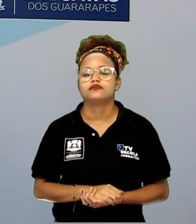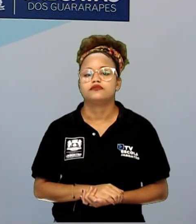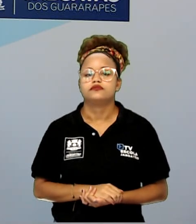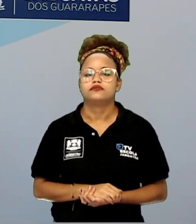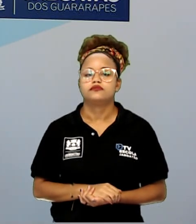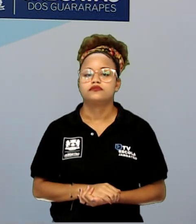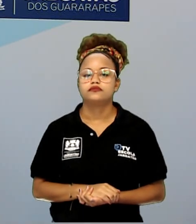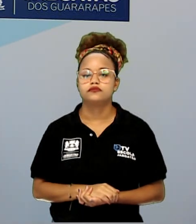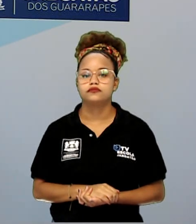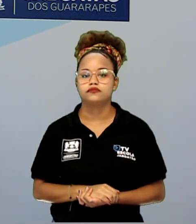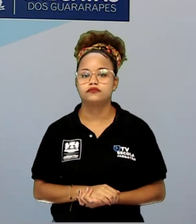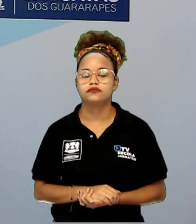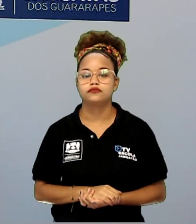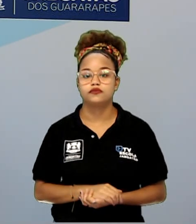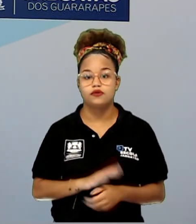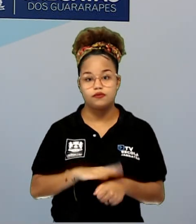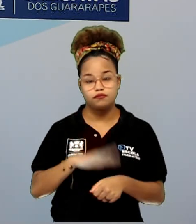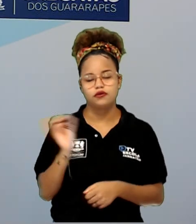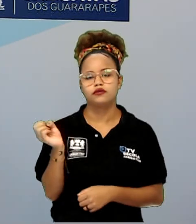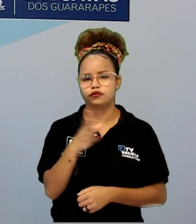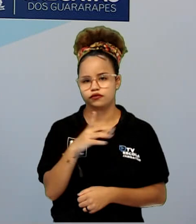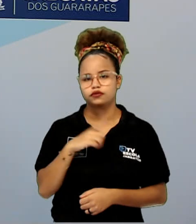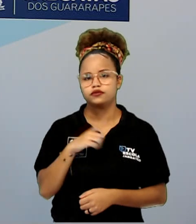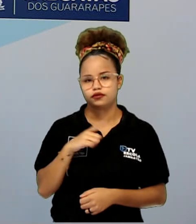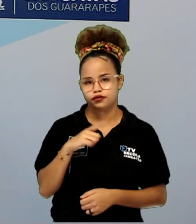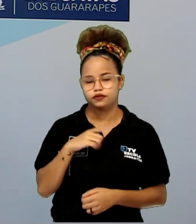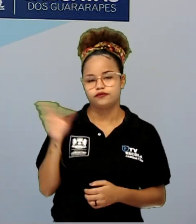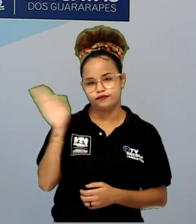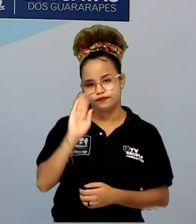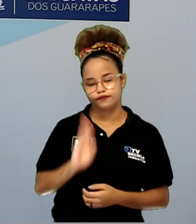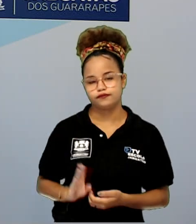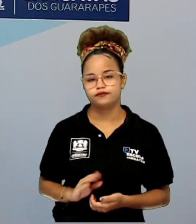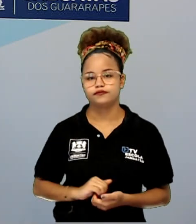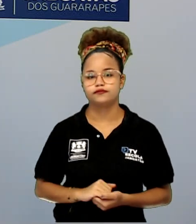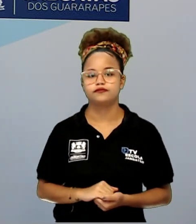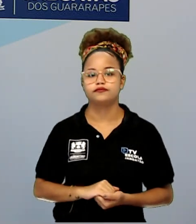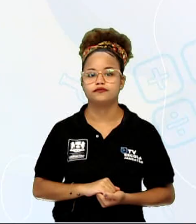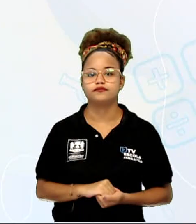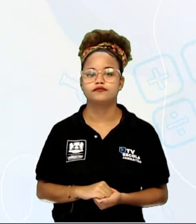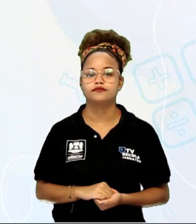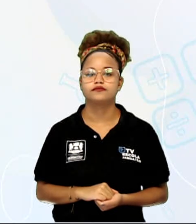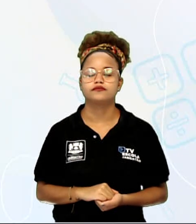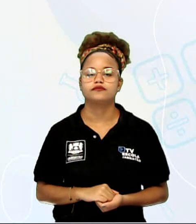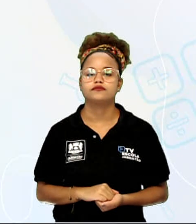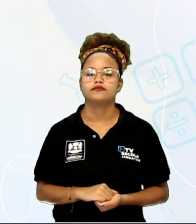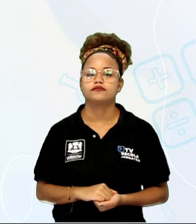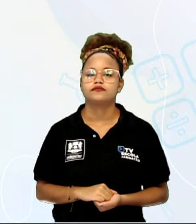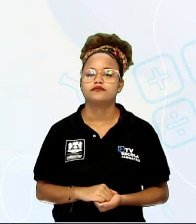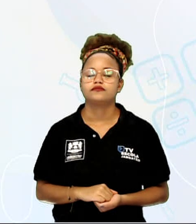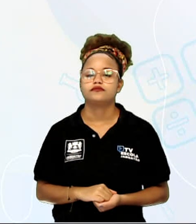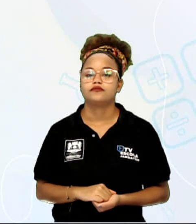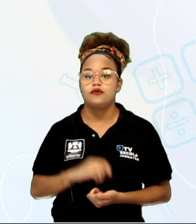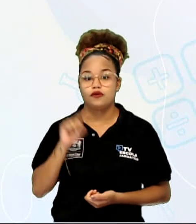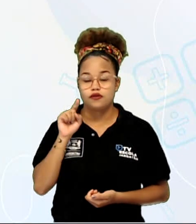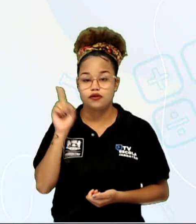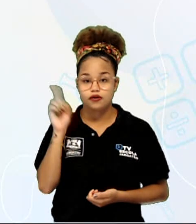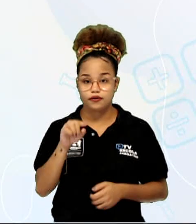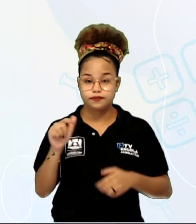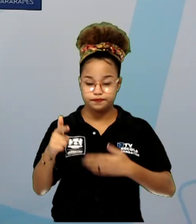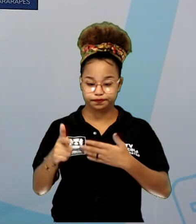de R$ 200, ela é a mais nova que vem circulando aí no Brasil, aqui no Brasil. Essas são